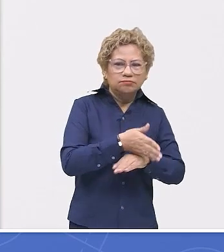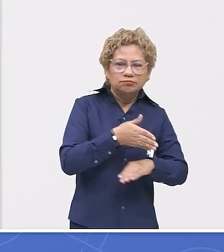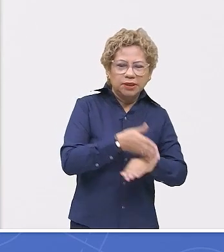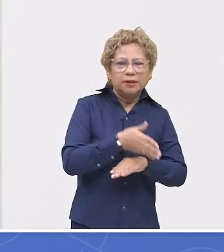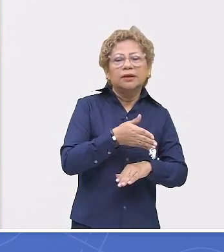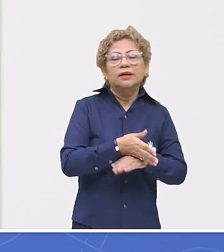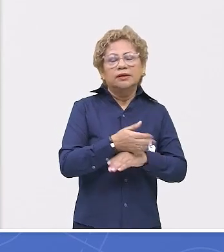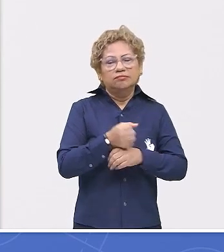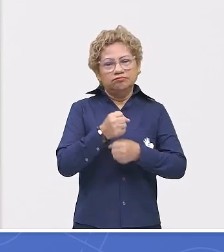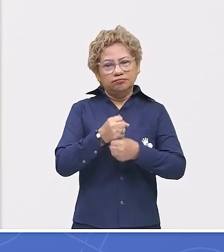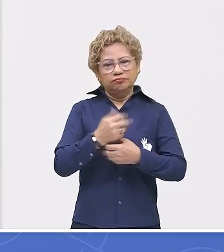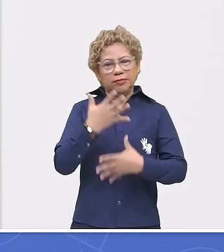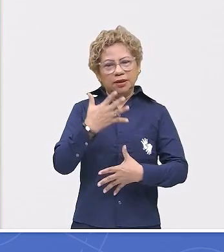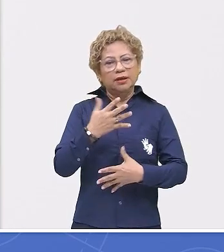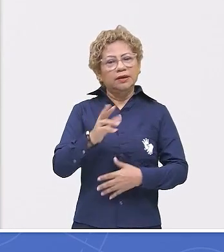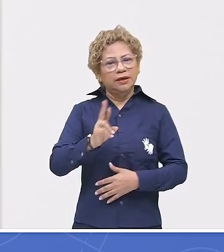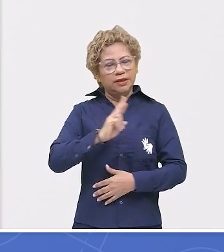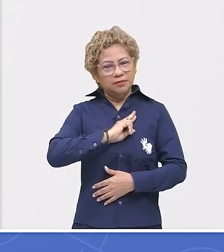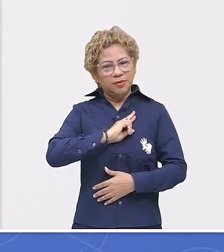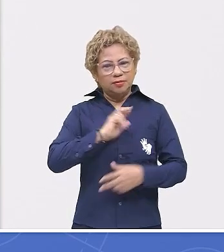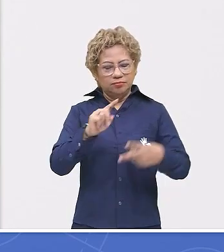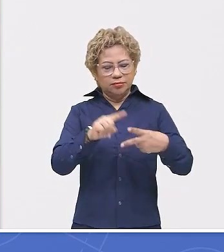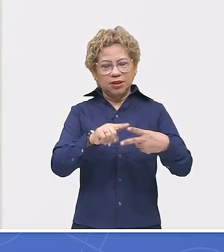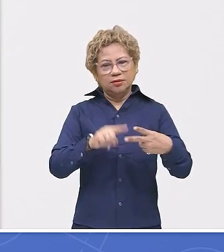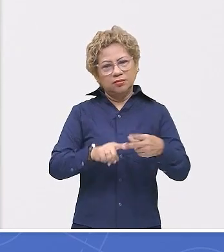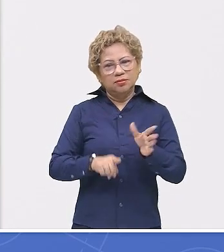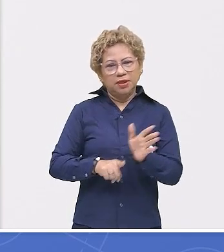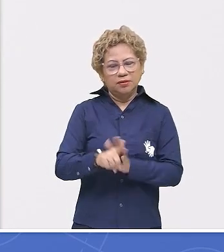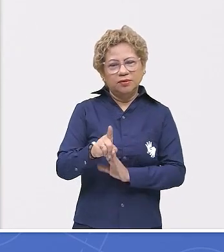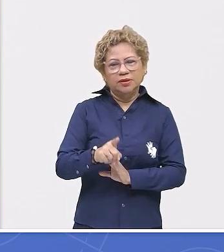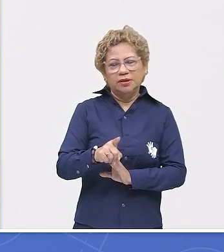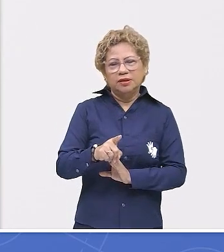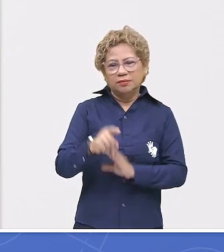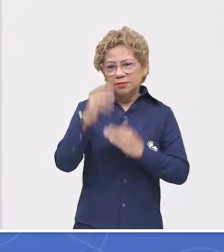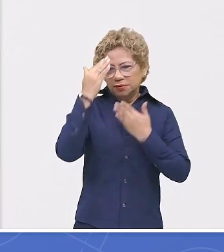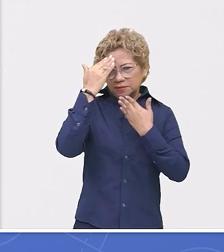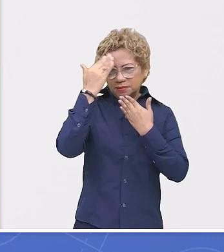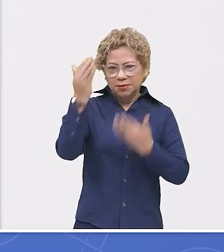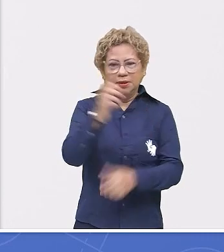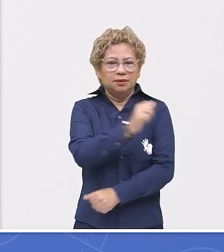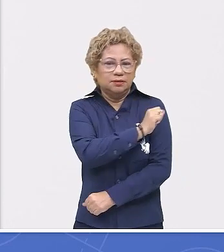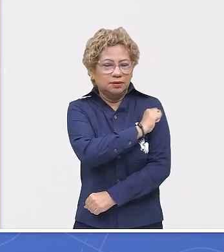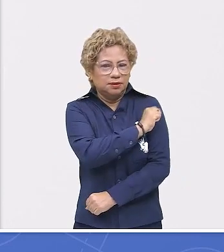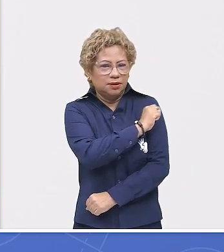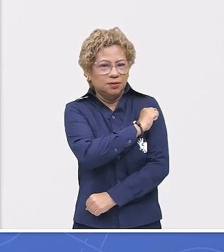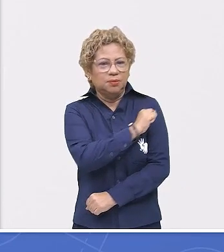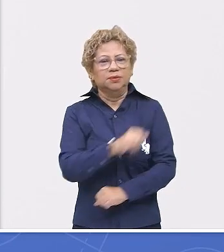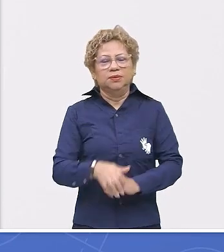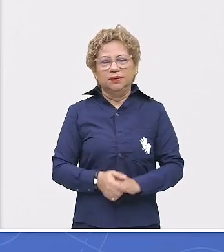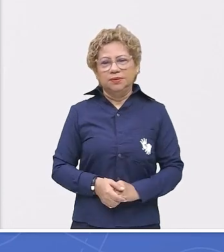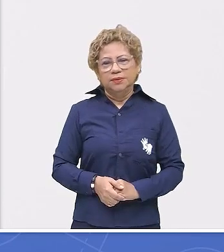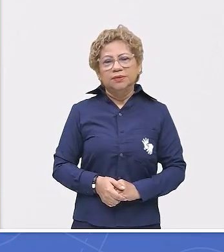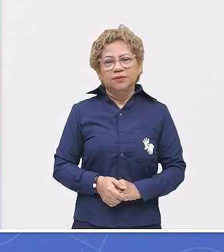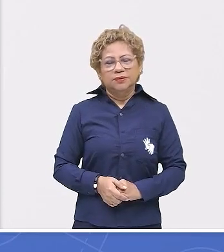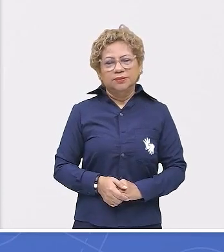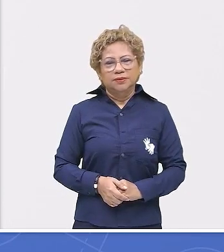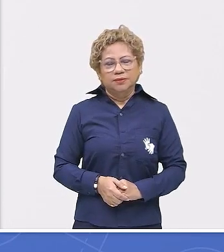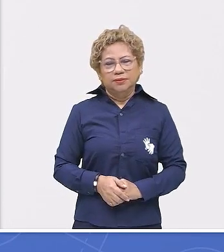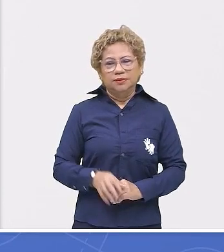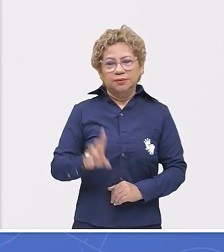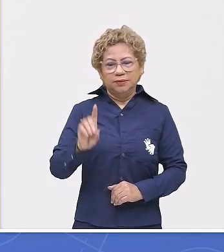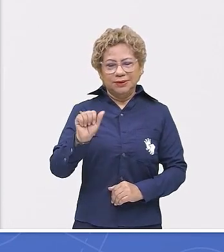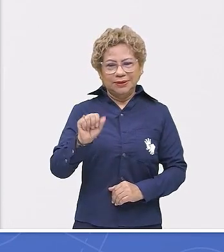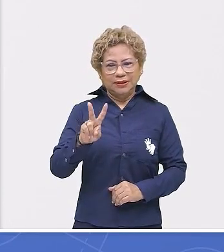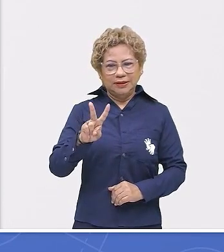questões, tá certo, gente? Já quero agradecer aqui vários alunos respondendo, né? A primeira e a segunda questão. Davi